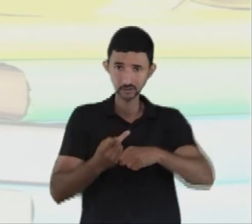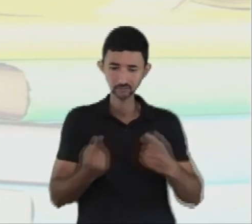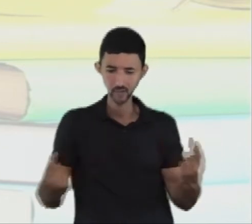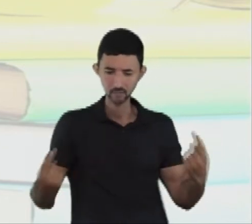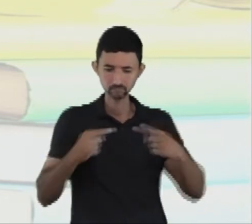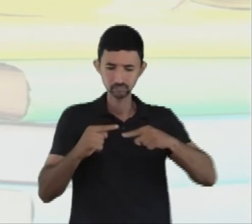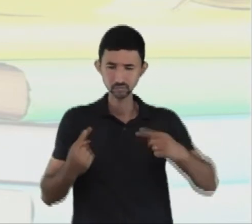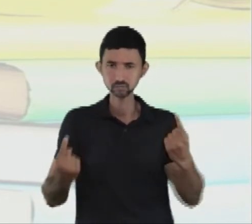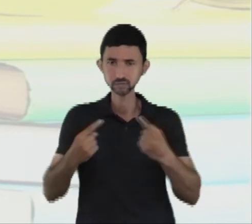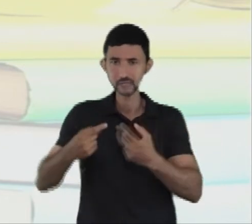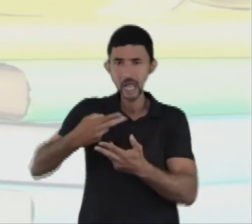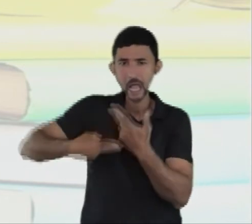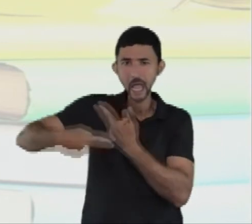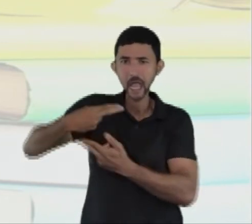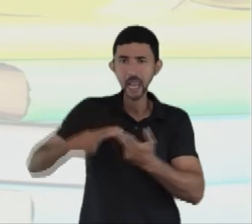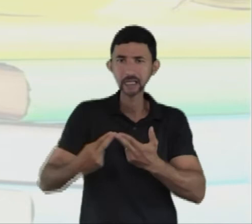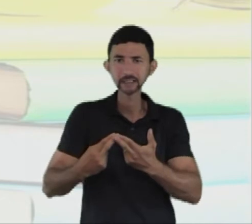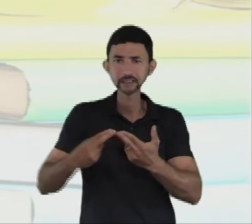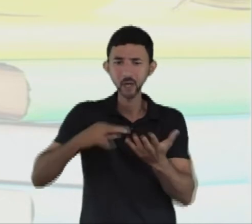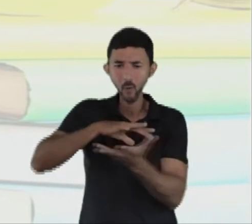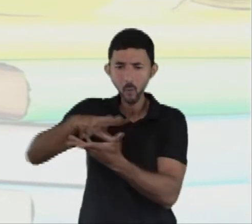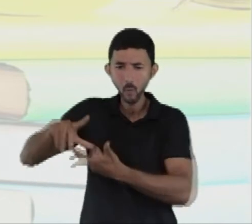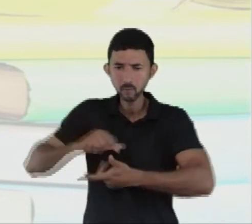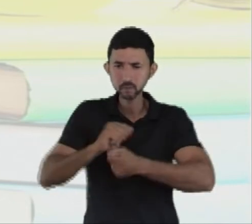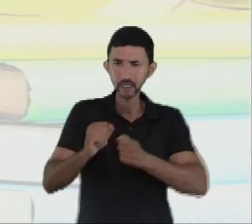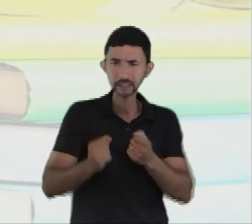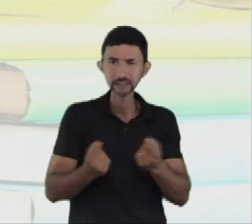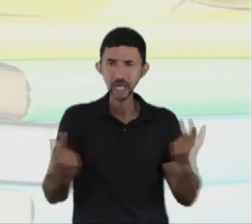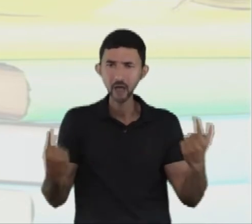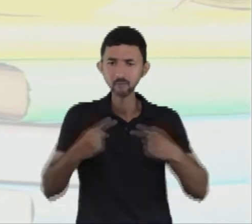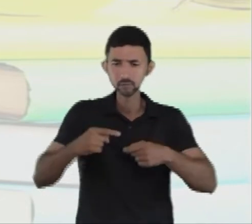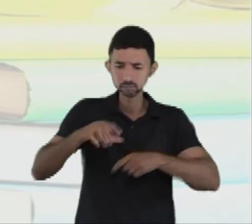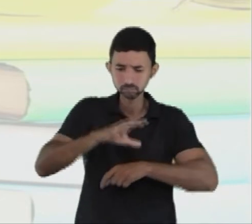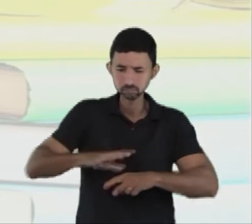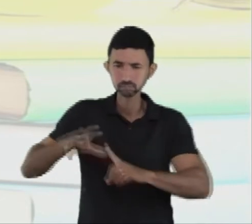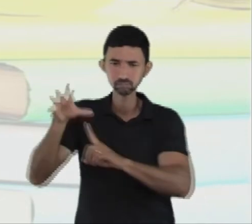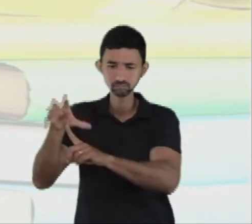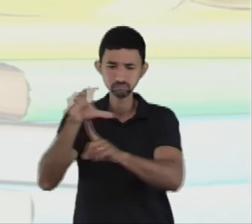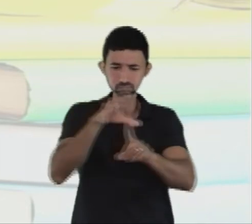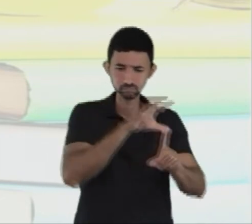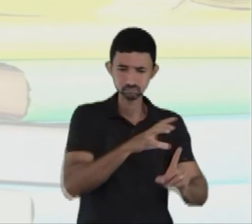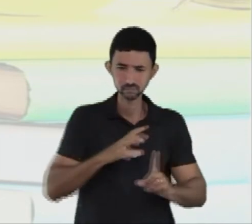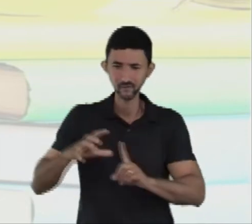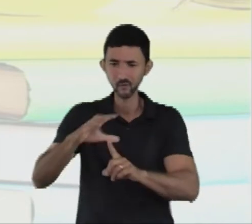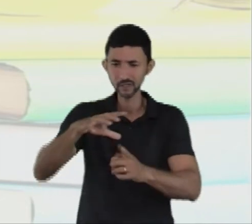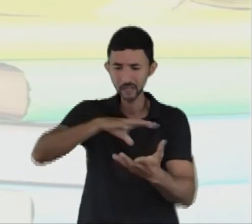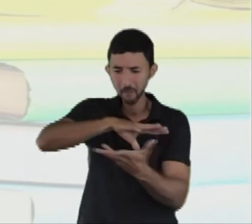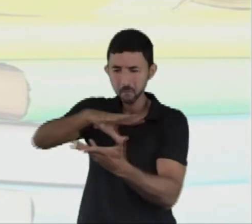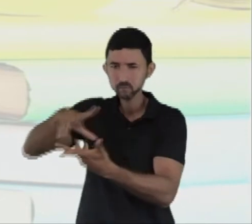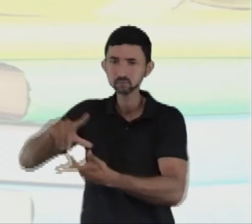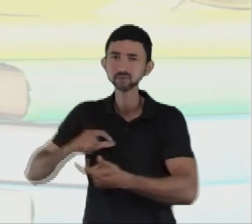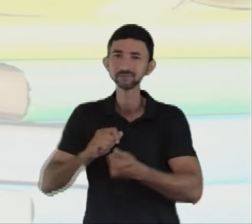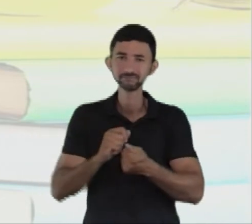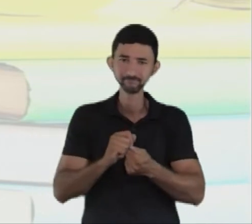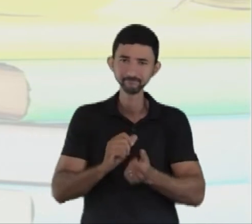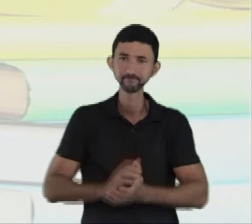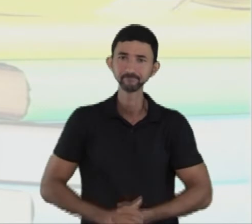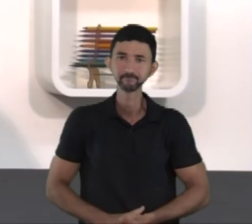relações internacionais eram relações tensas, era uma disputa por áreas de influência e pela hegemonia global. Olha, gente, olha